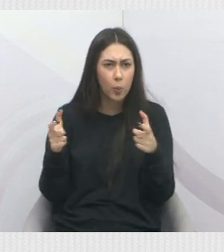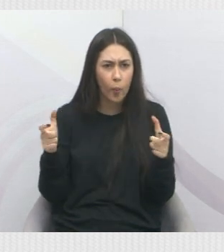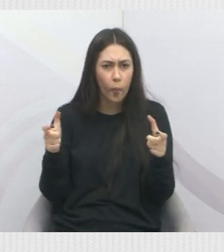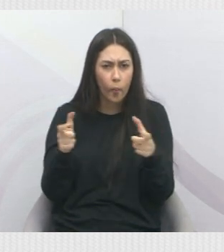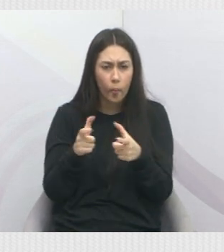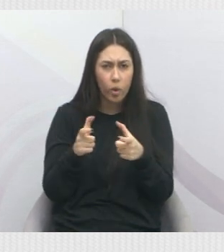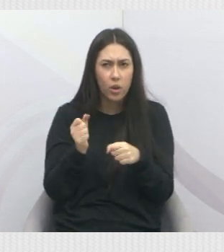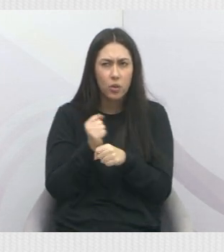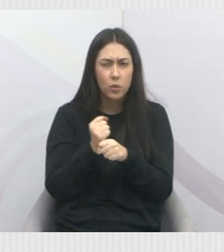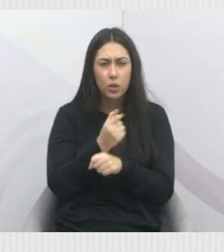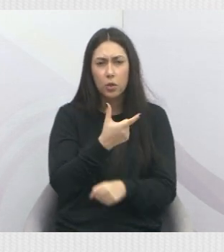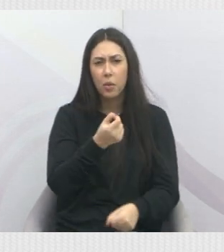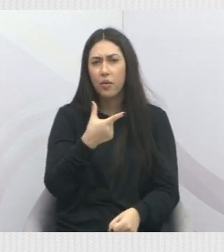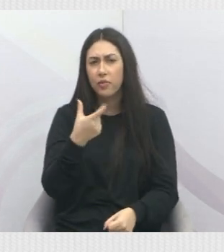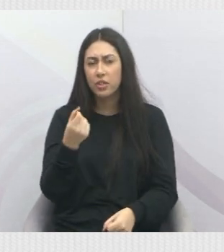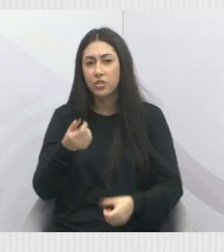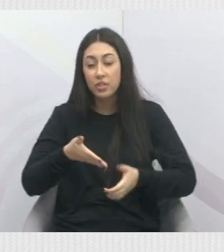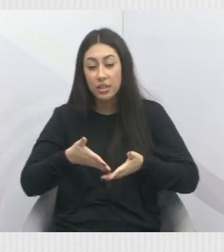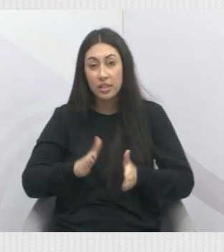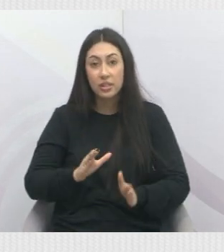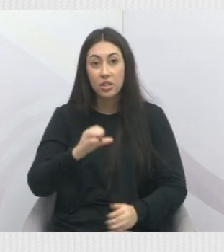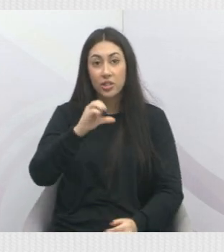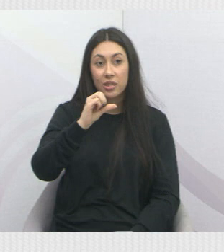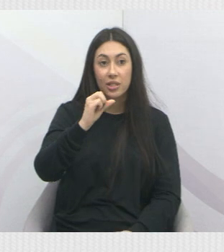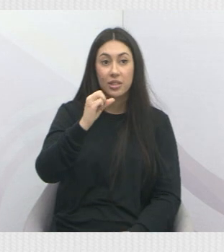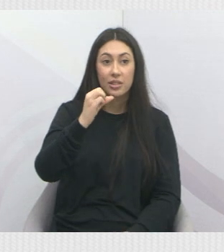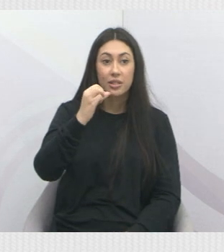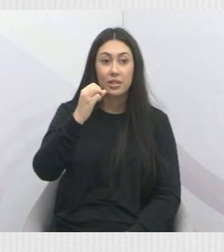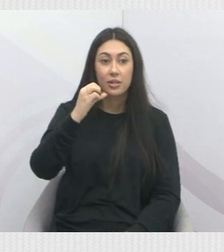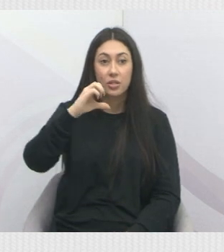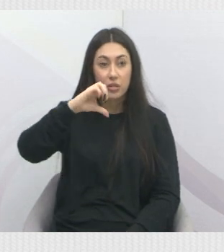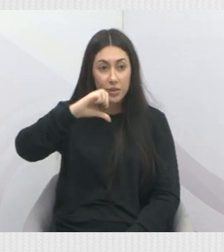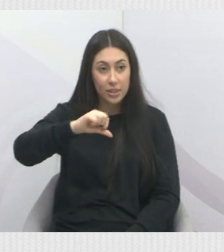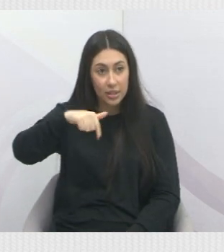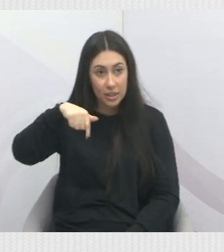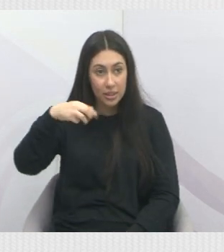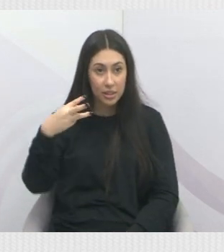nasceram 973 crianças.